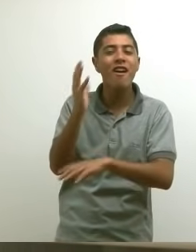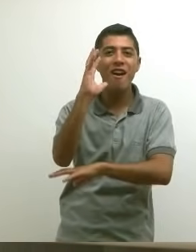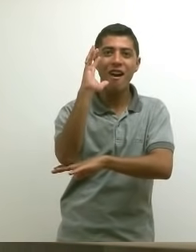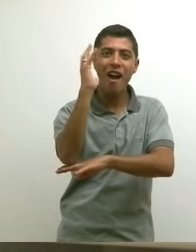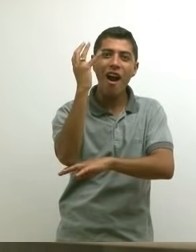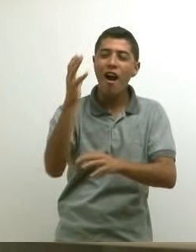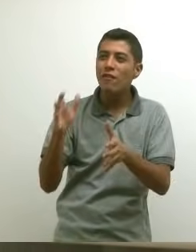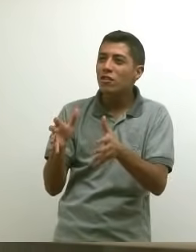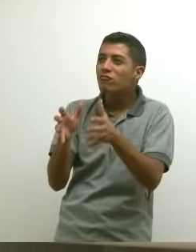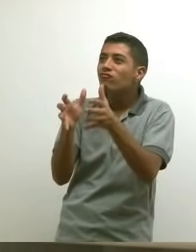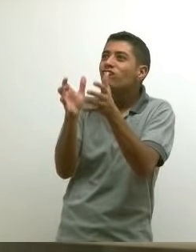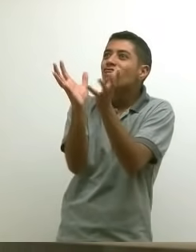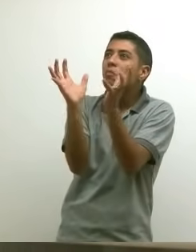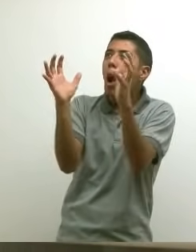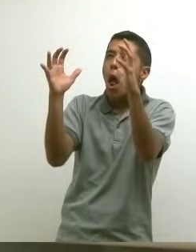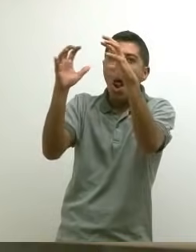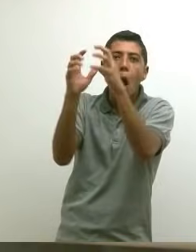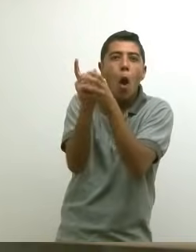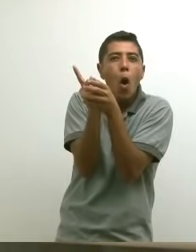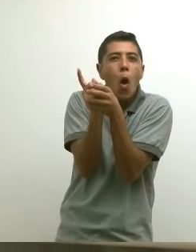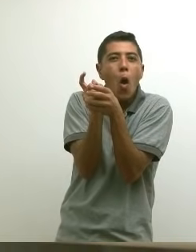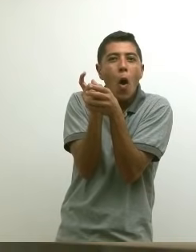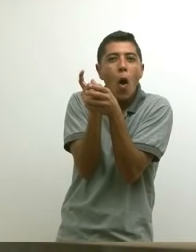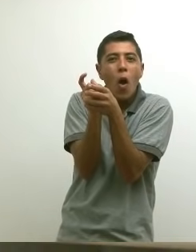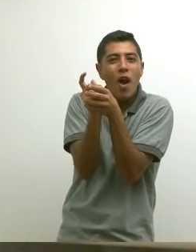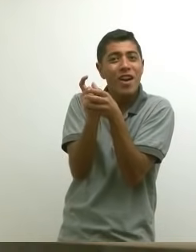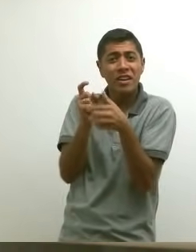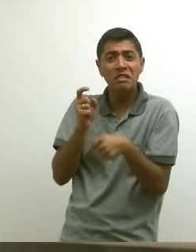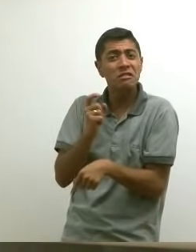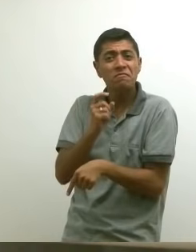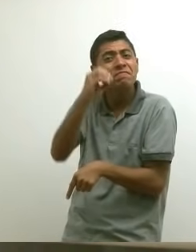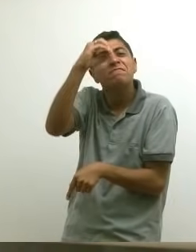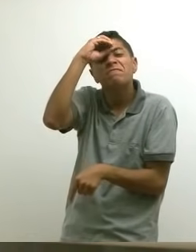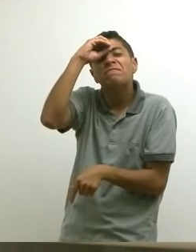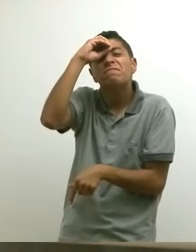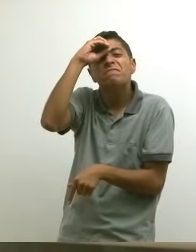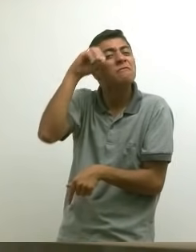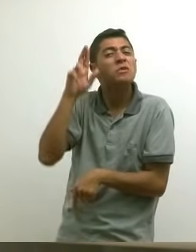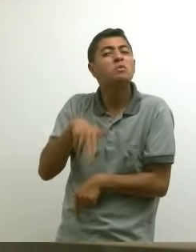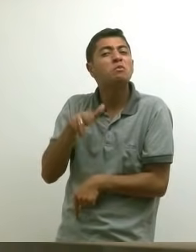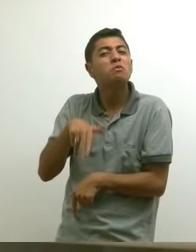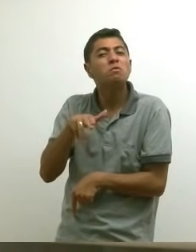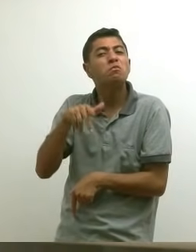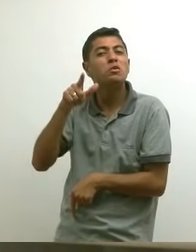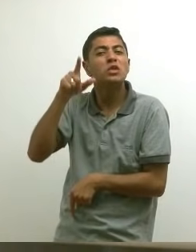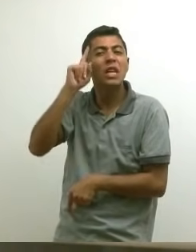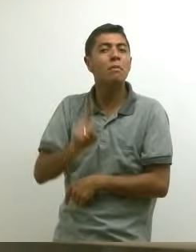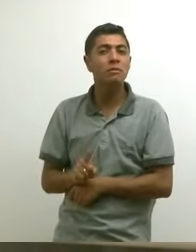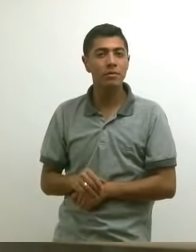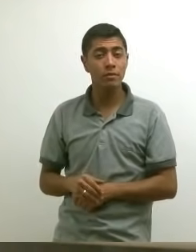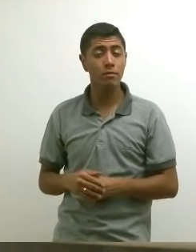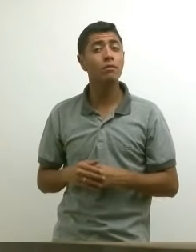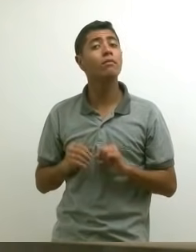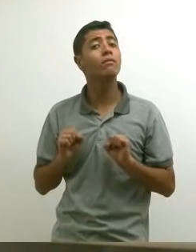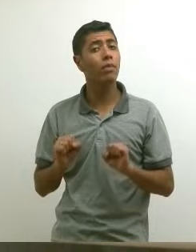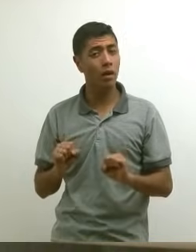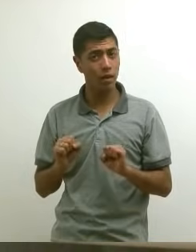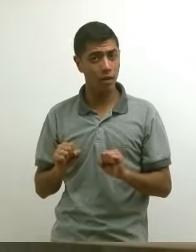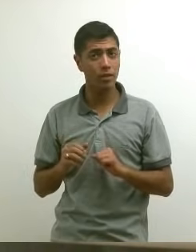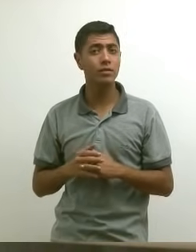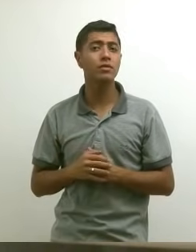e essa criança que tem esse estilo de vida mais introspectivo